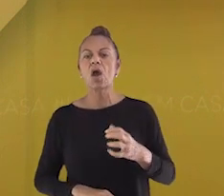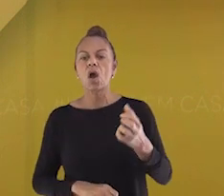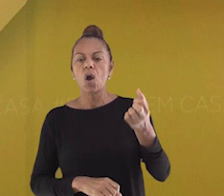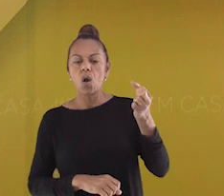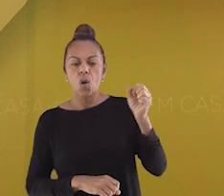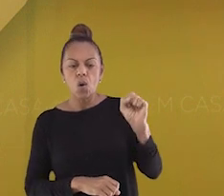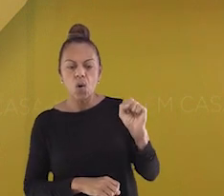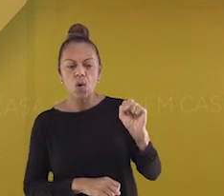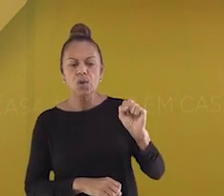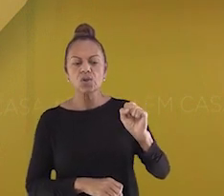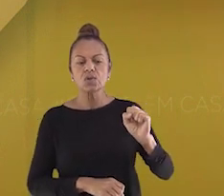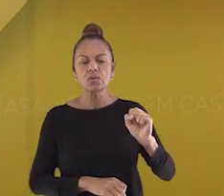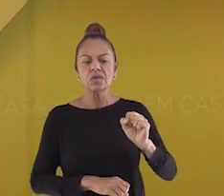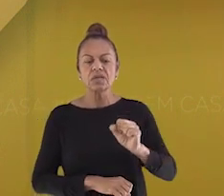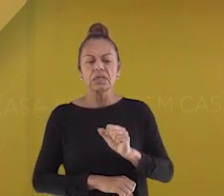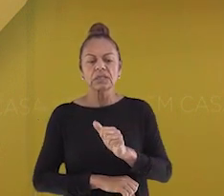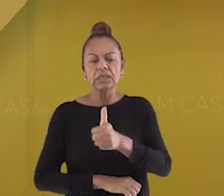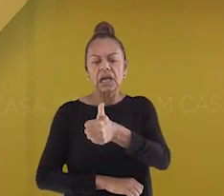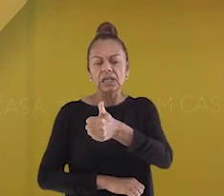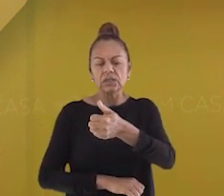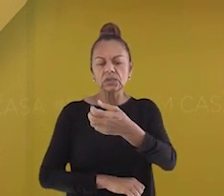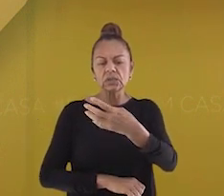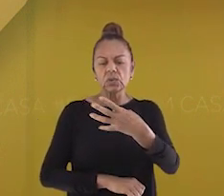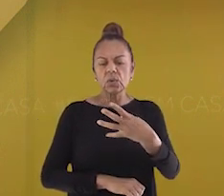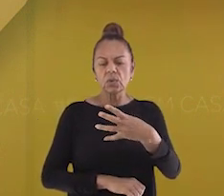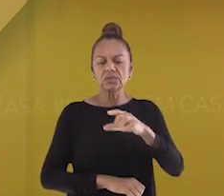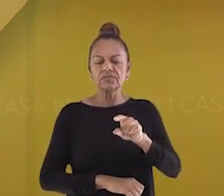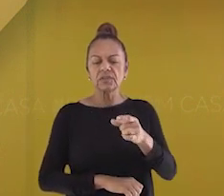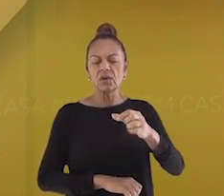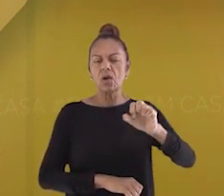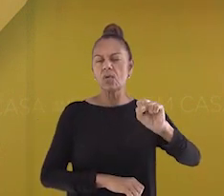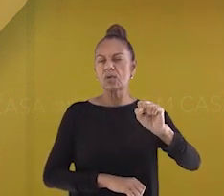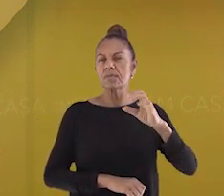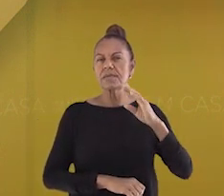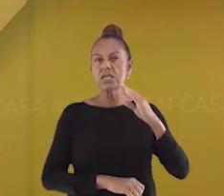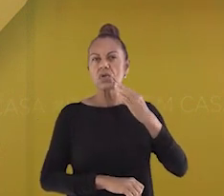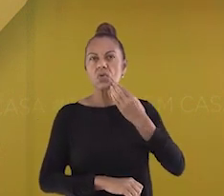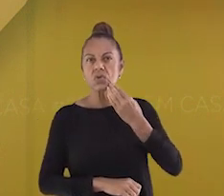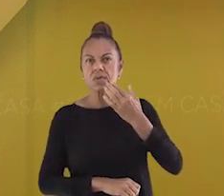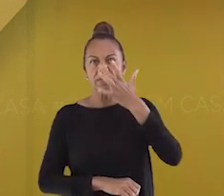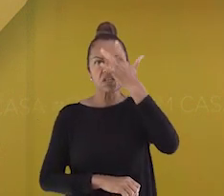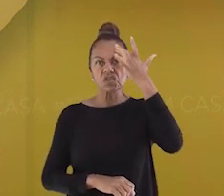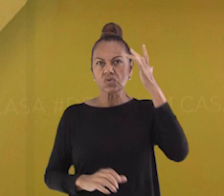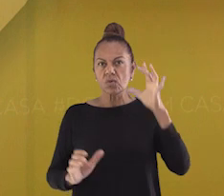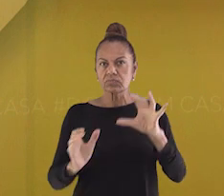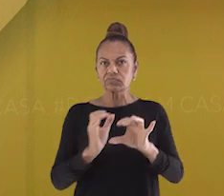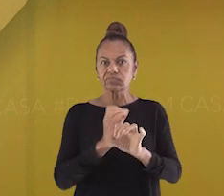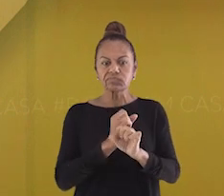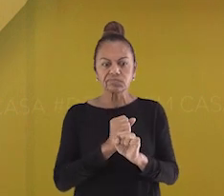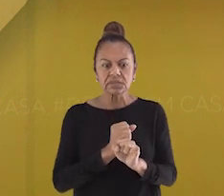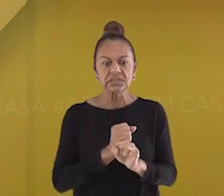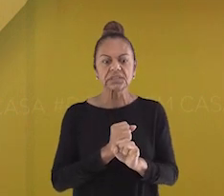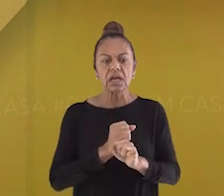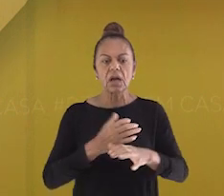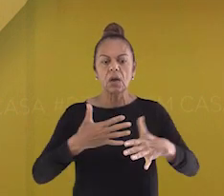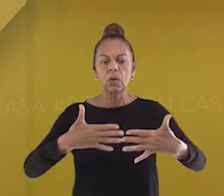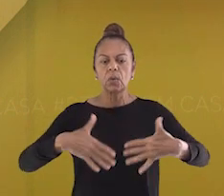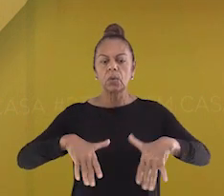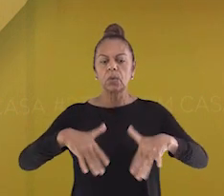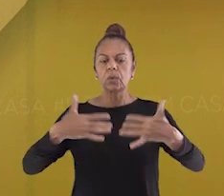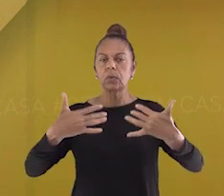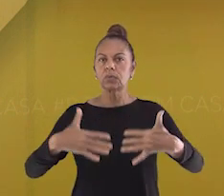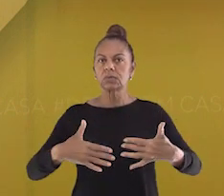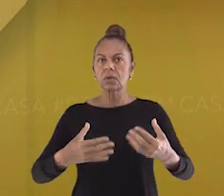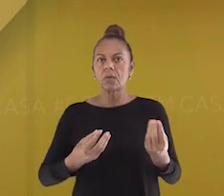ficaram desempregadas durante a pandemia, o que representou um crescimento nesse